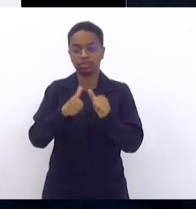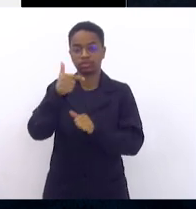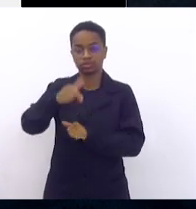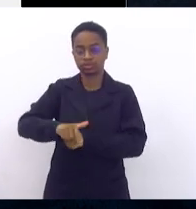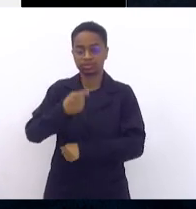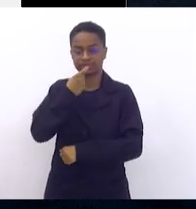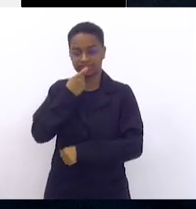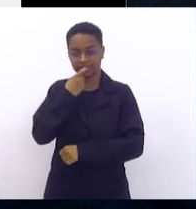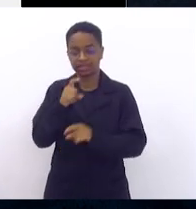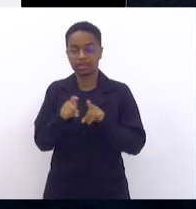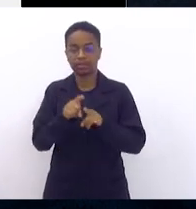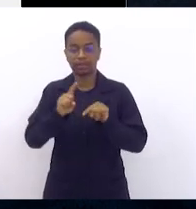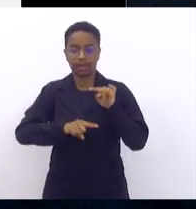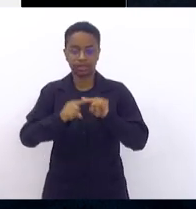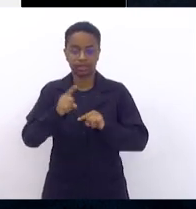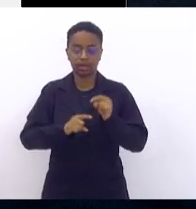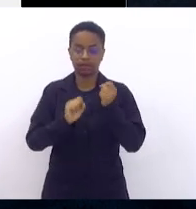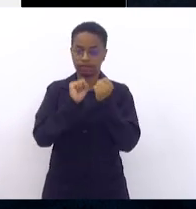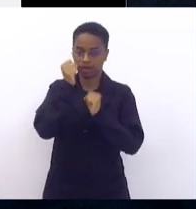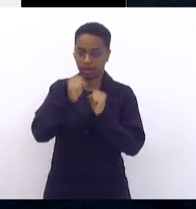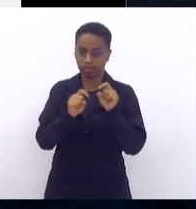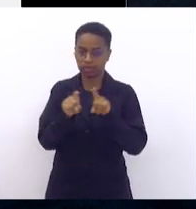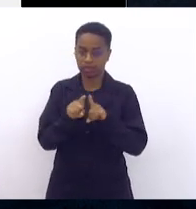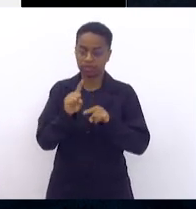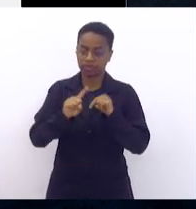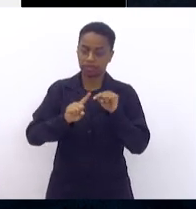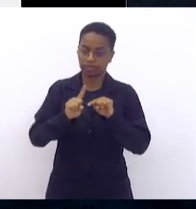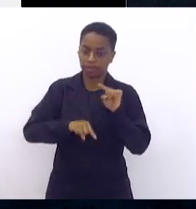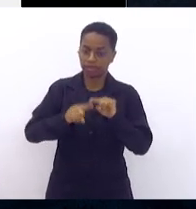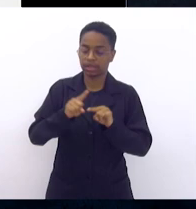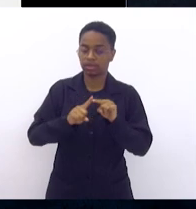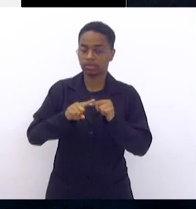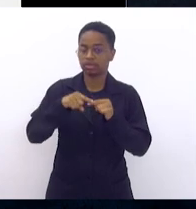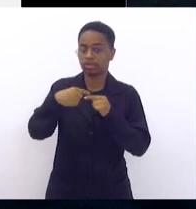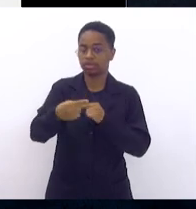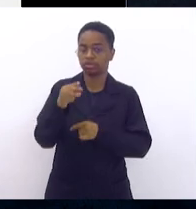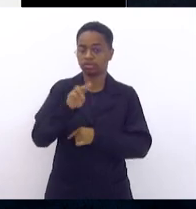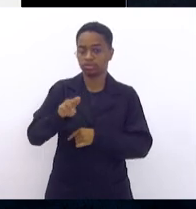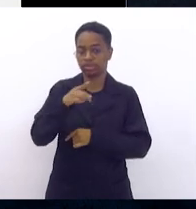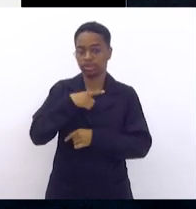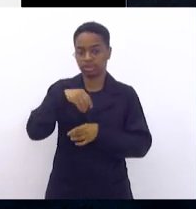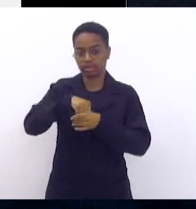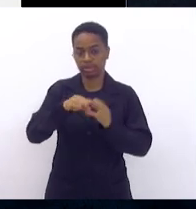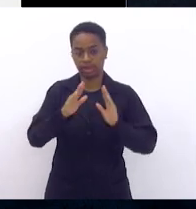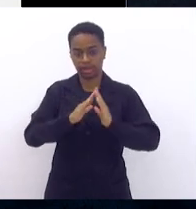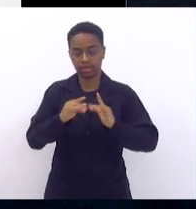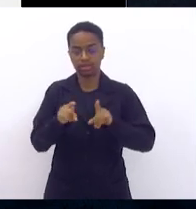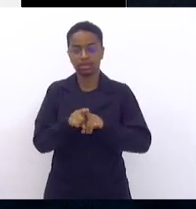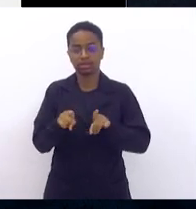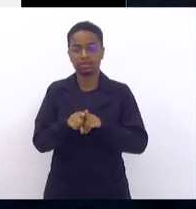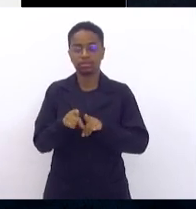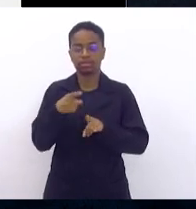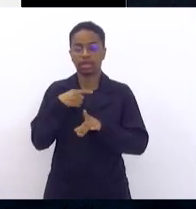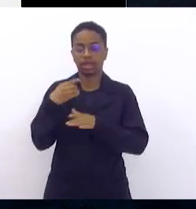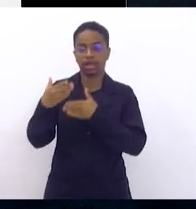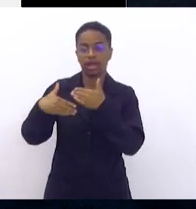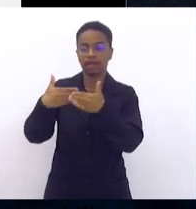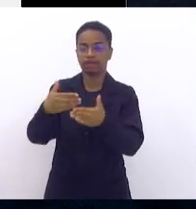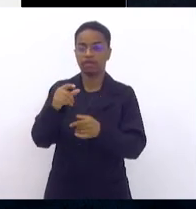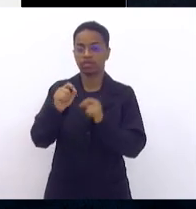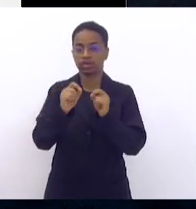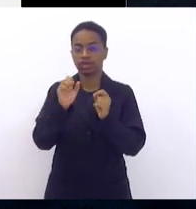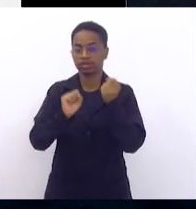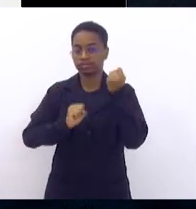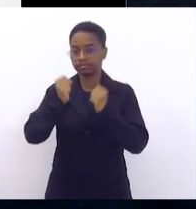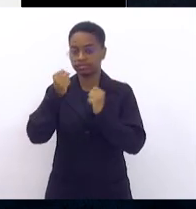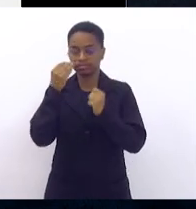resíduo Industrial quanto do resíduo pós consumo que tem na nossas casas e também há um avanço muito grande da indústria